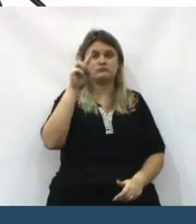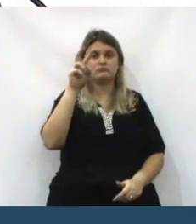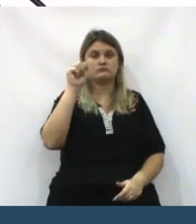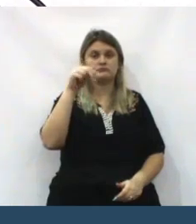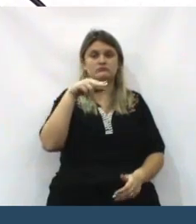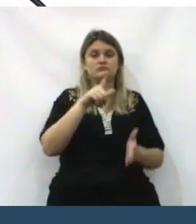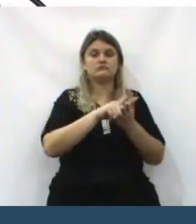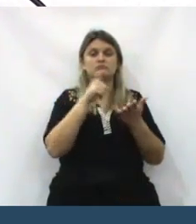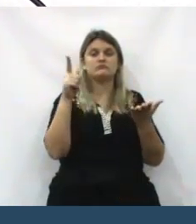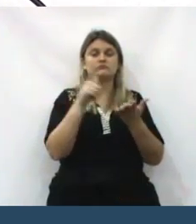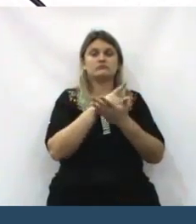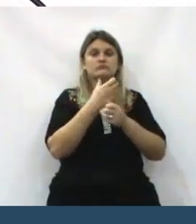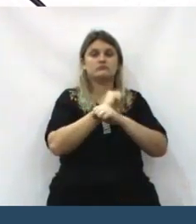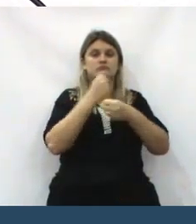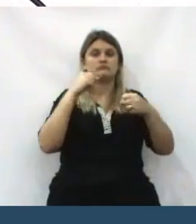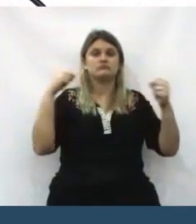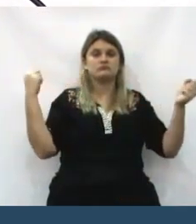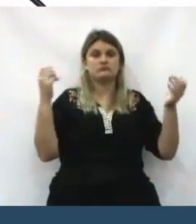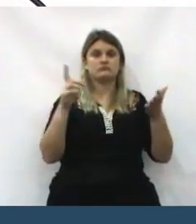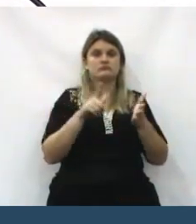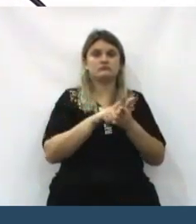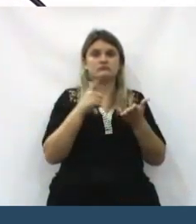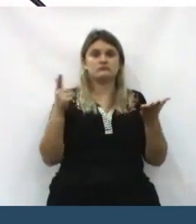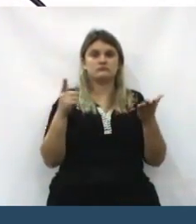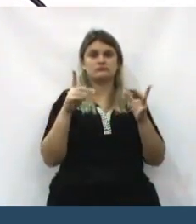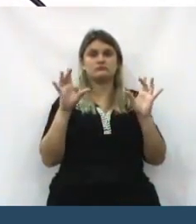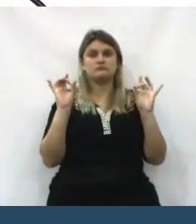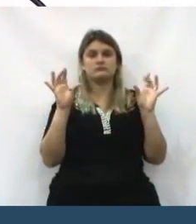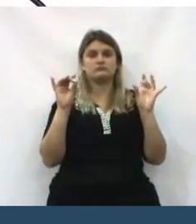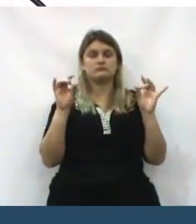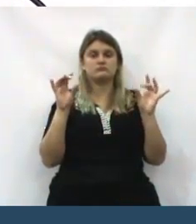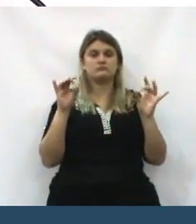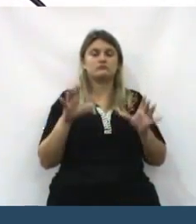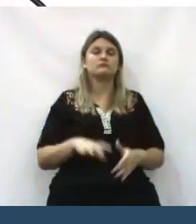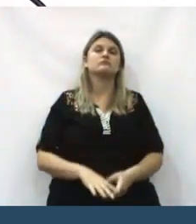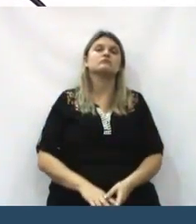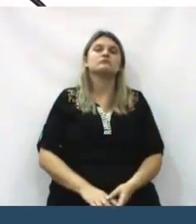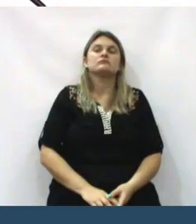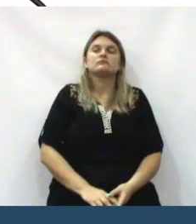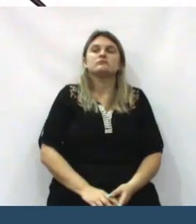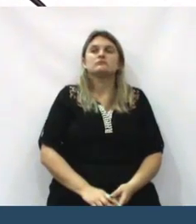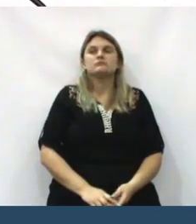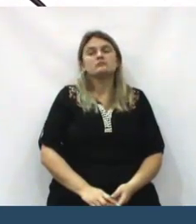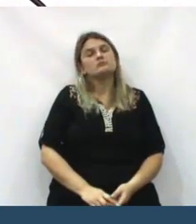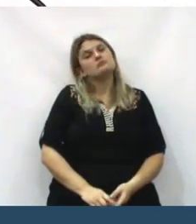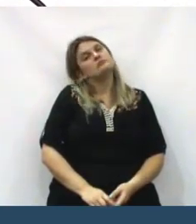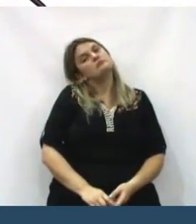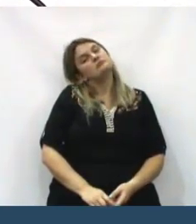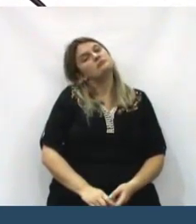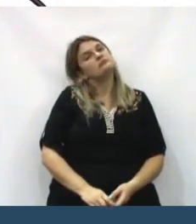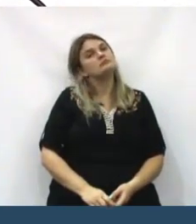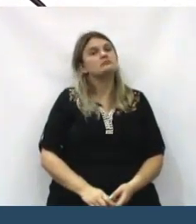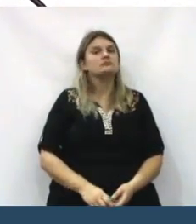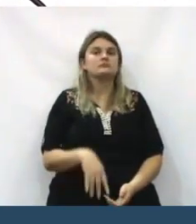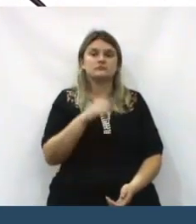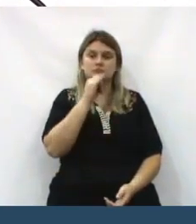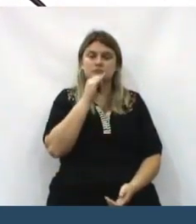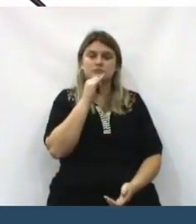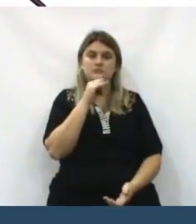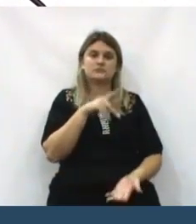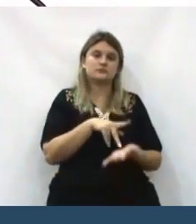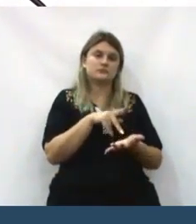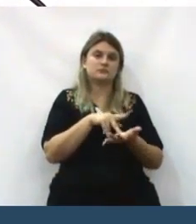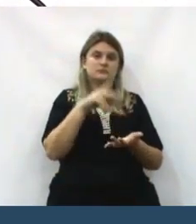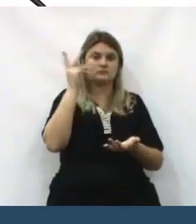circulação. Quem que vai decidir o que é grande circulação? O poder local, o município. Grande circulação para São Paulo é uma coisa,